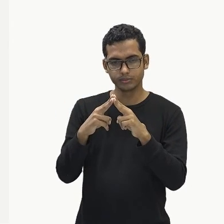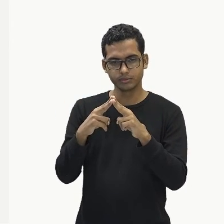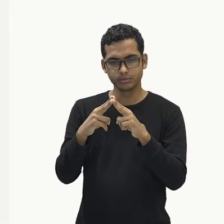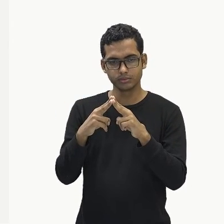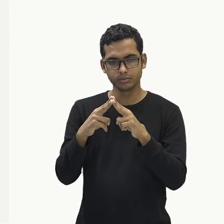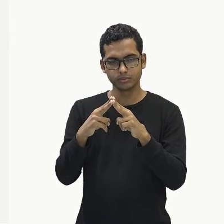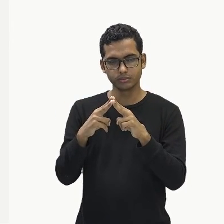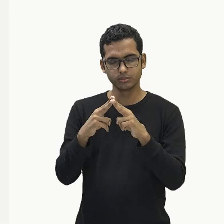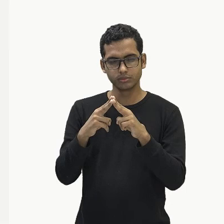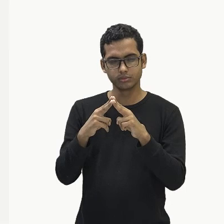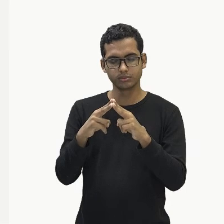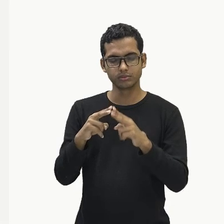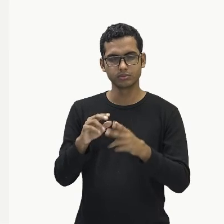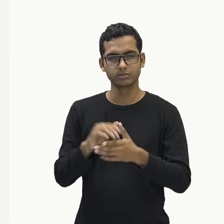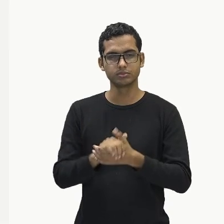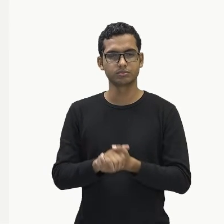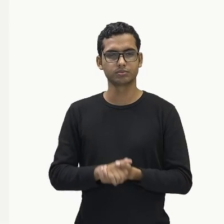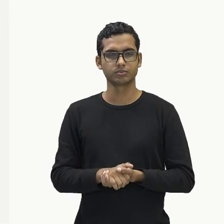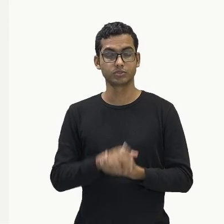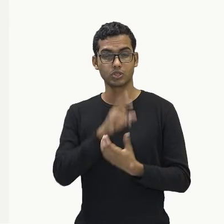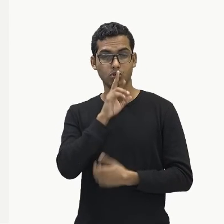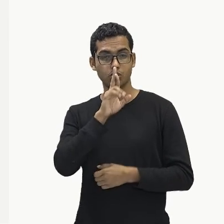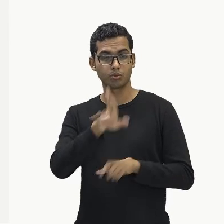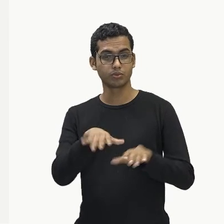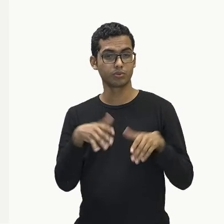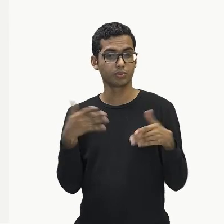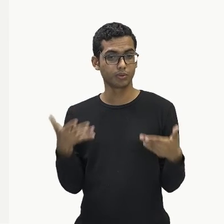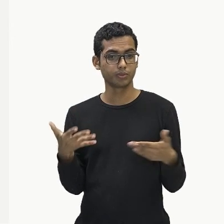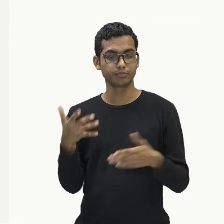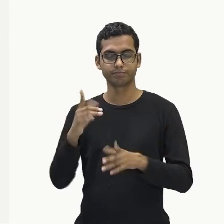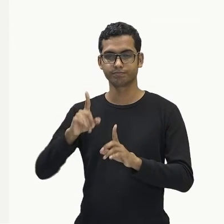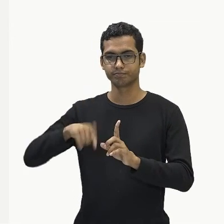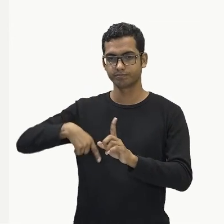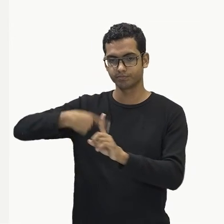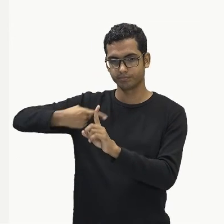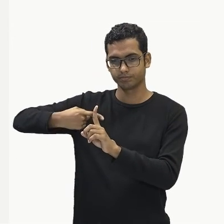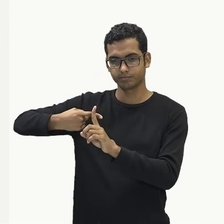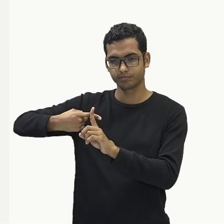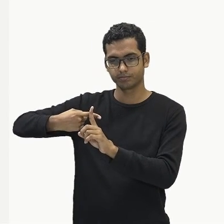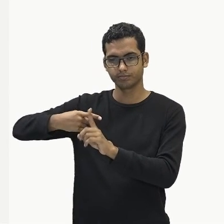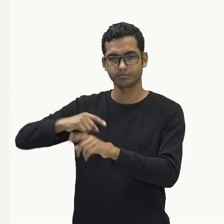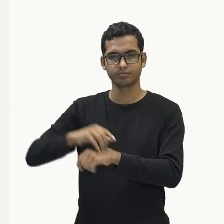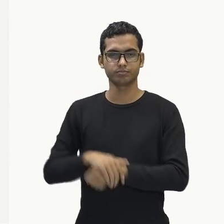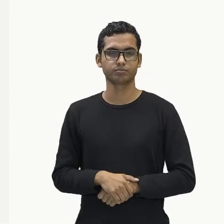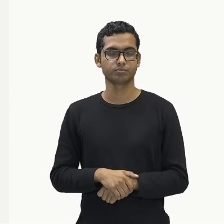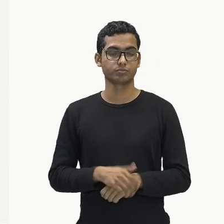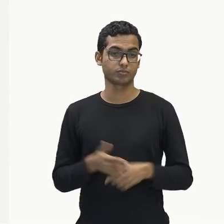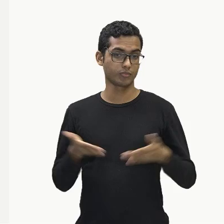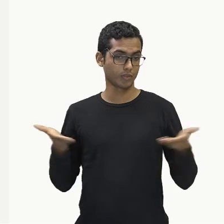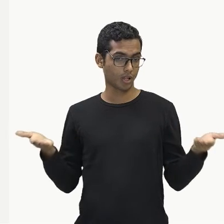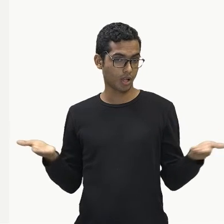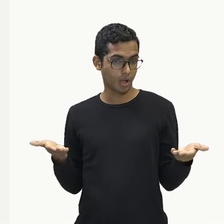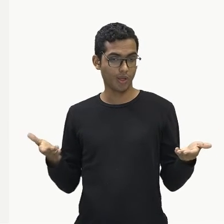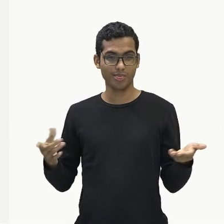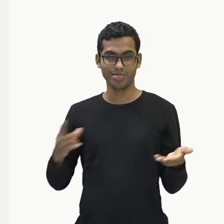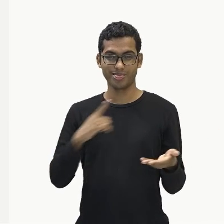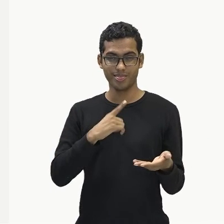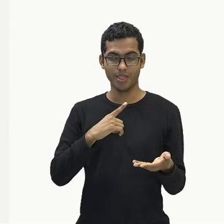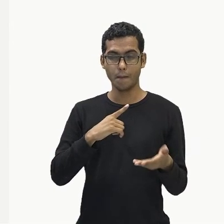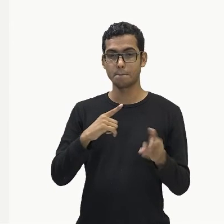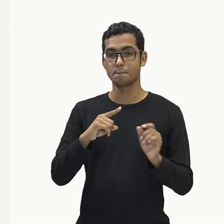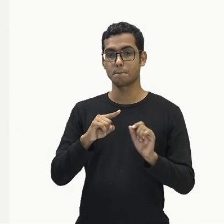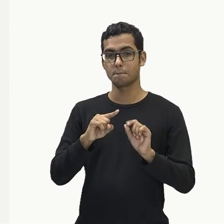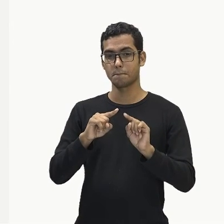o nosso resultado vai ser positivo. Quando há o parêntese, significa